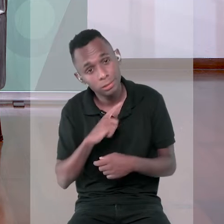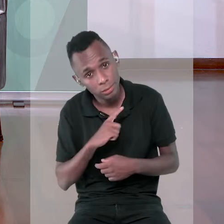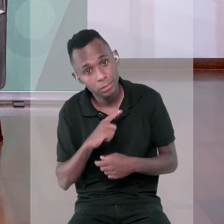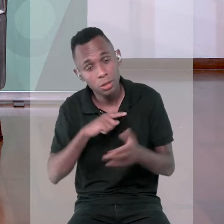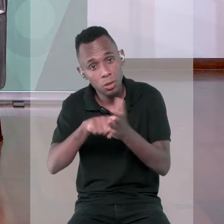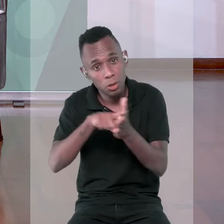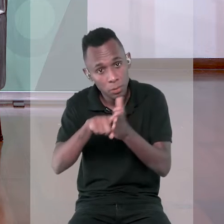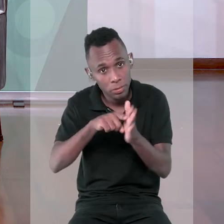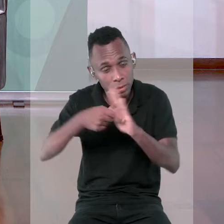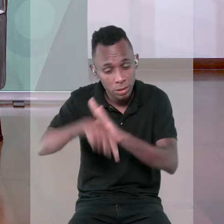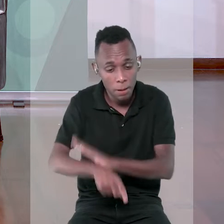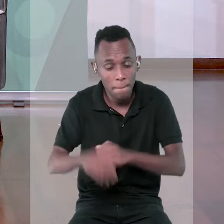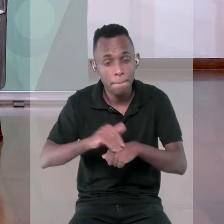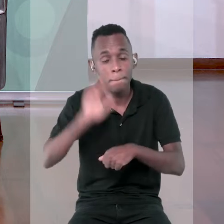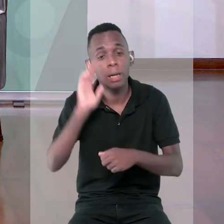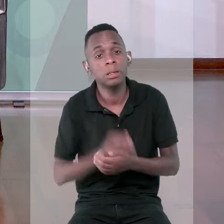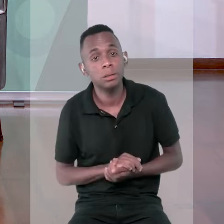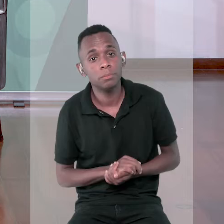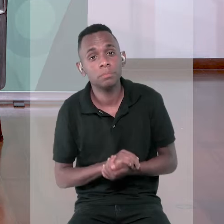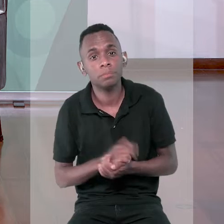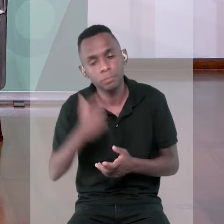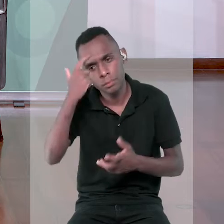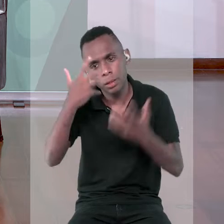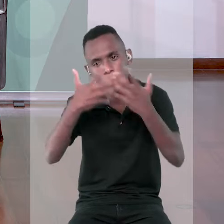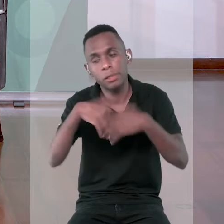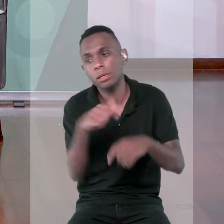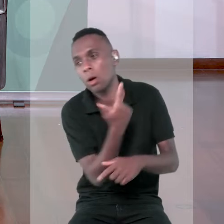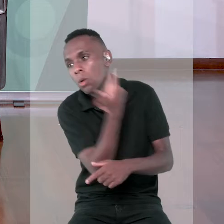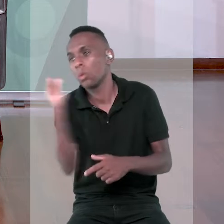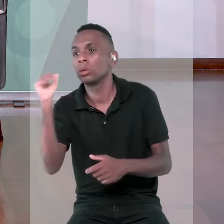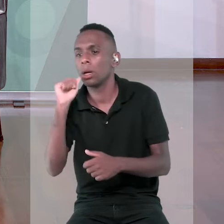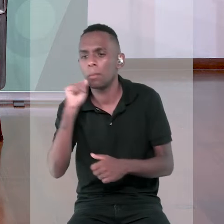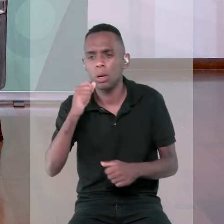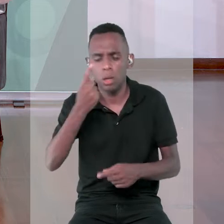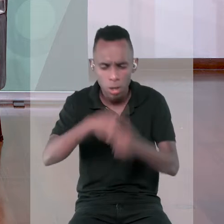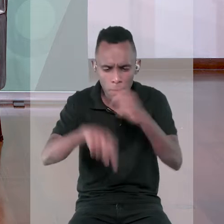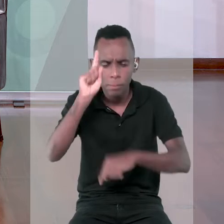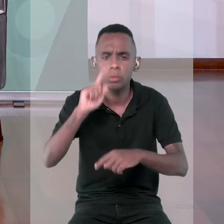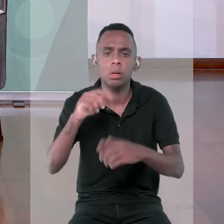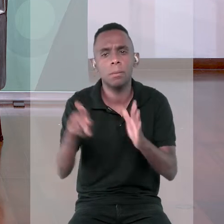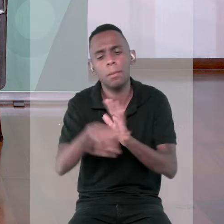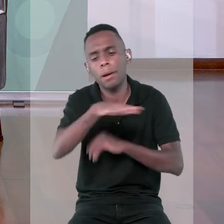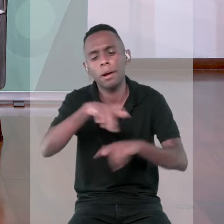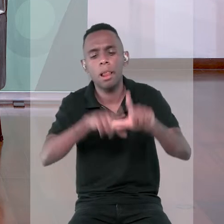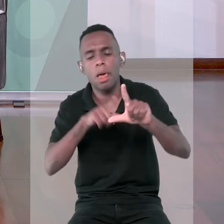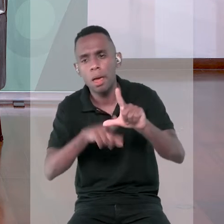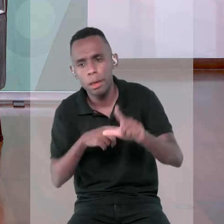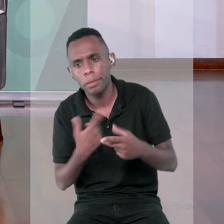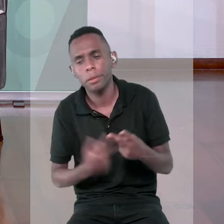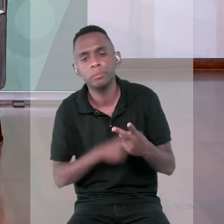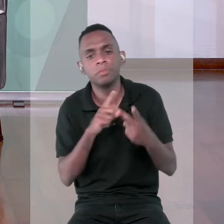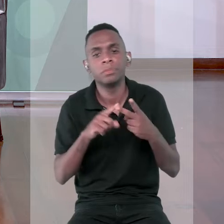uma pesquisa mais aprofundada, pensar outras mulheres, né, as revolucionárias das letras, as